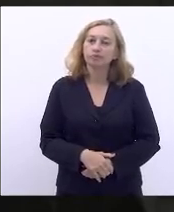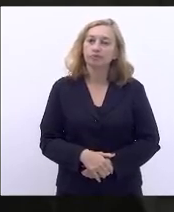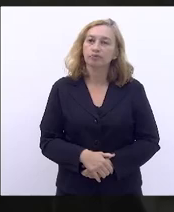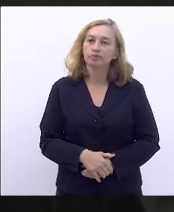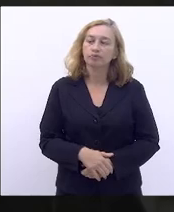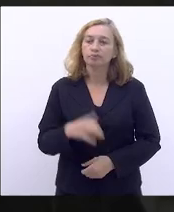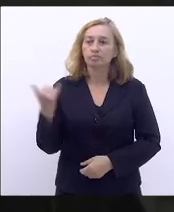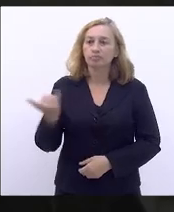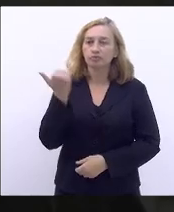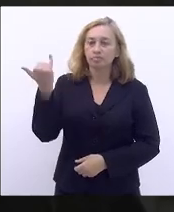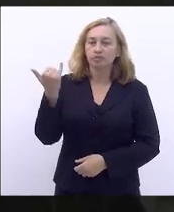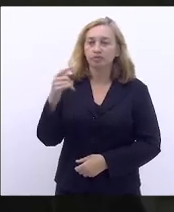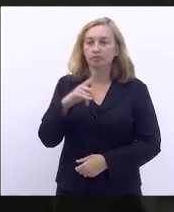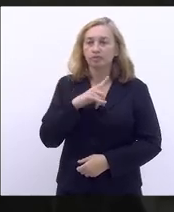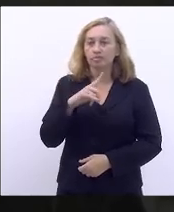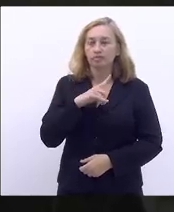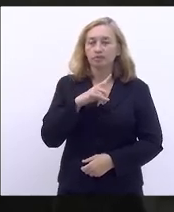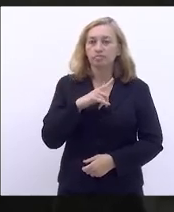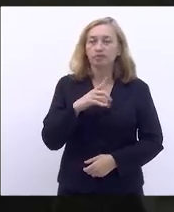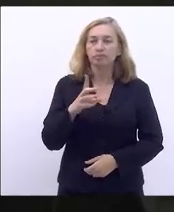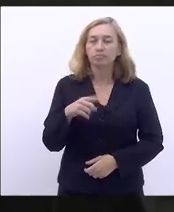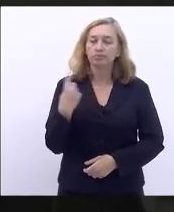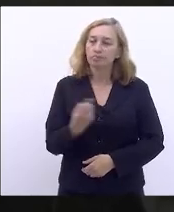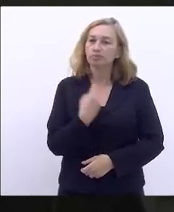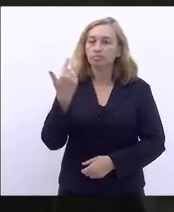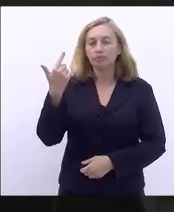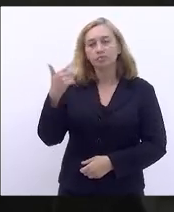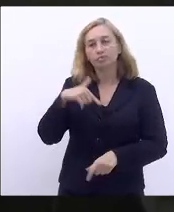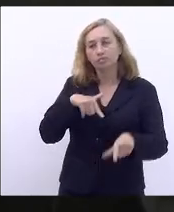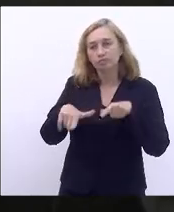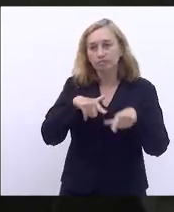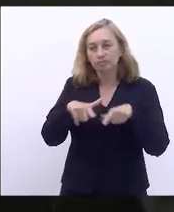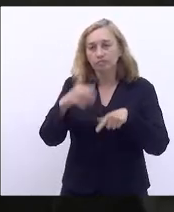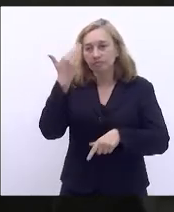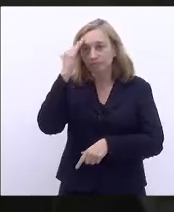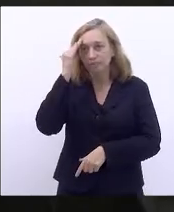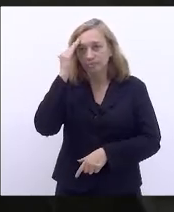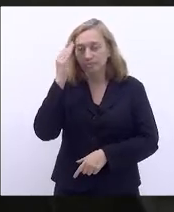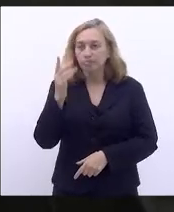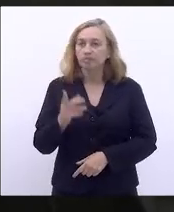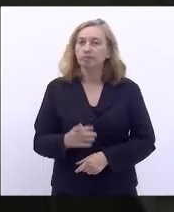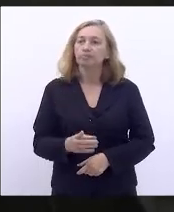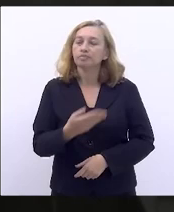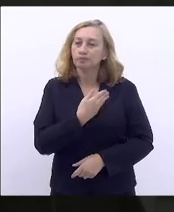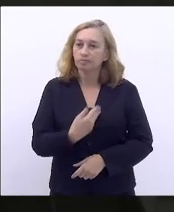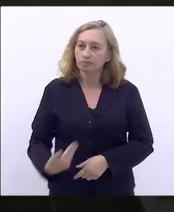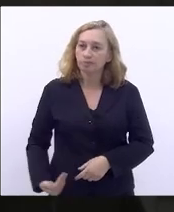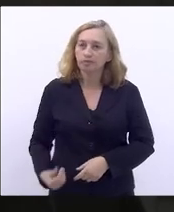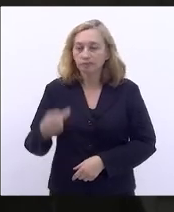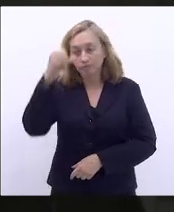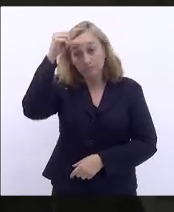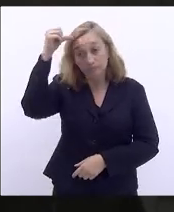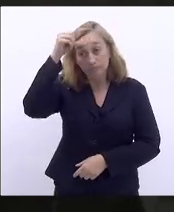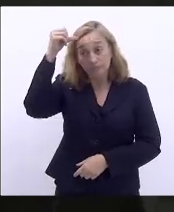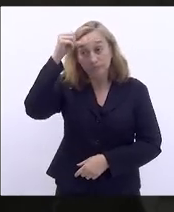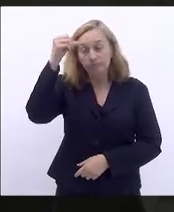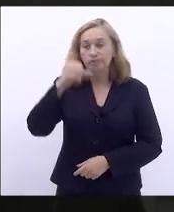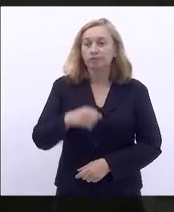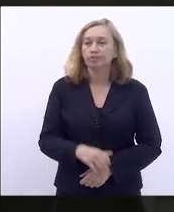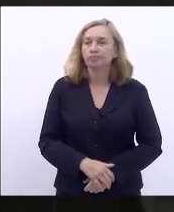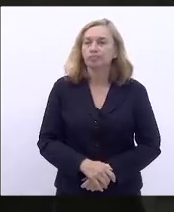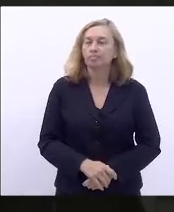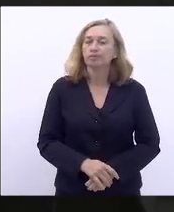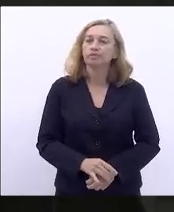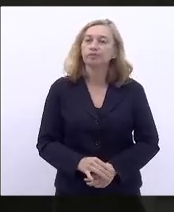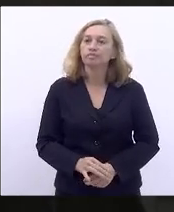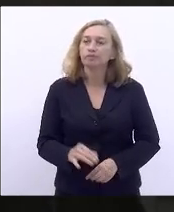a atuação desse parlamento, a compreensão do nosso governador Cláudio Castro, do